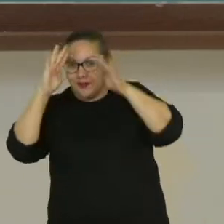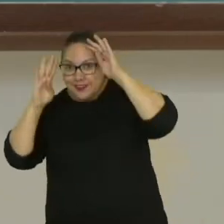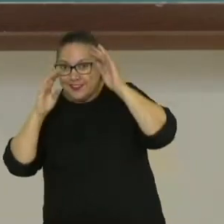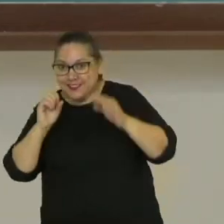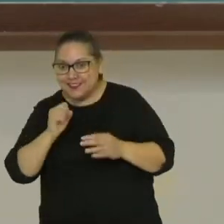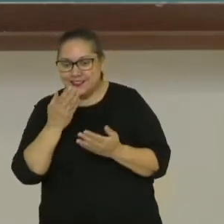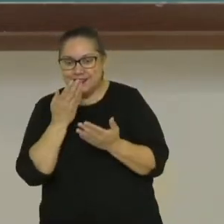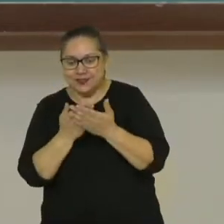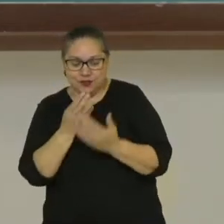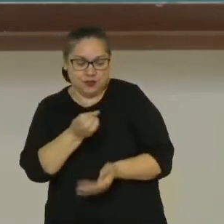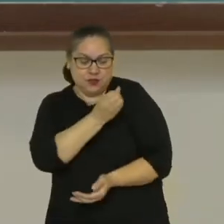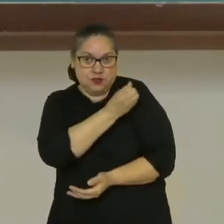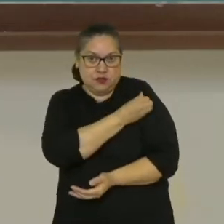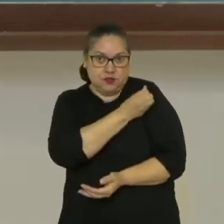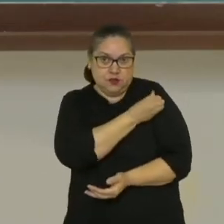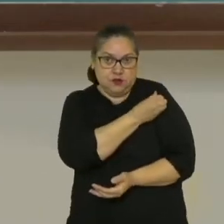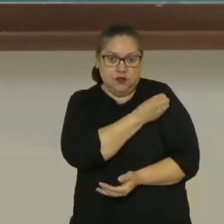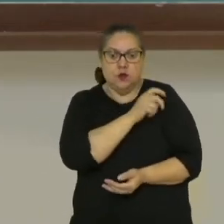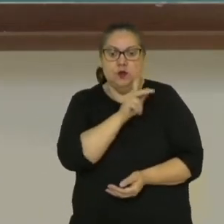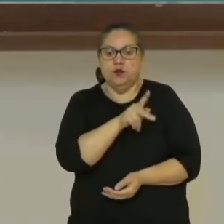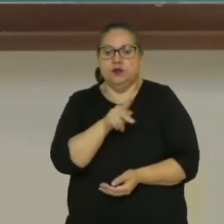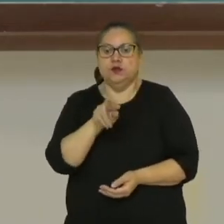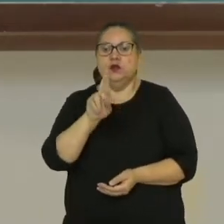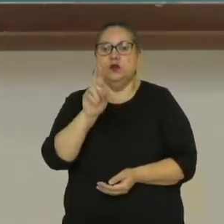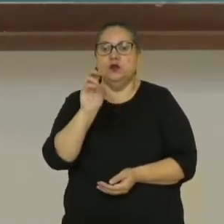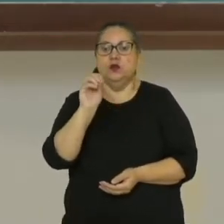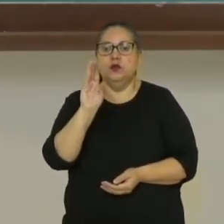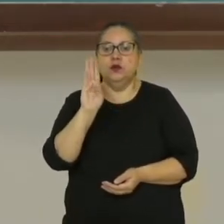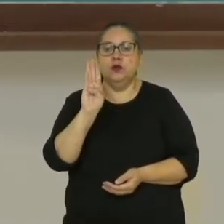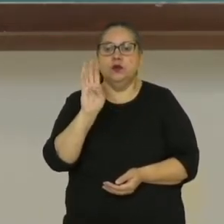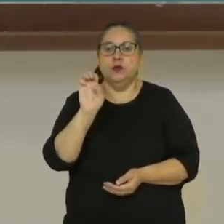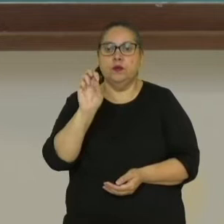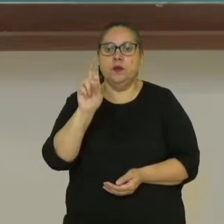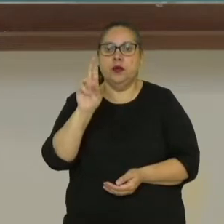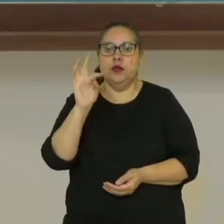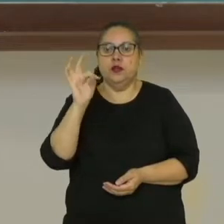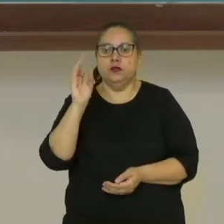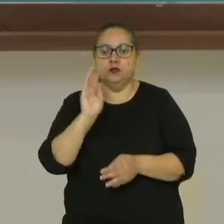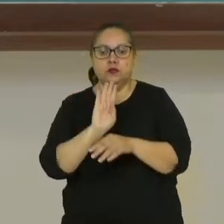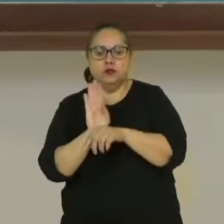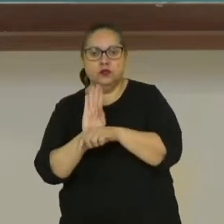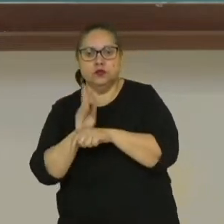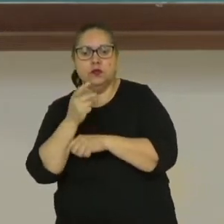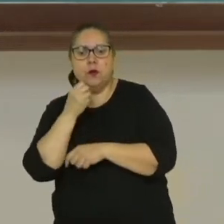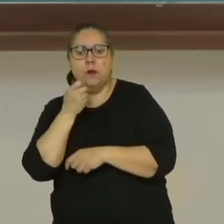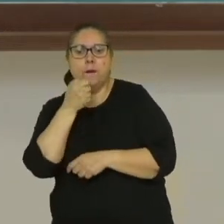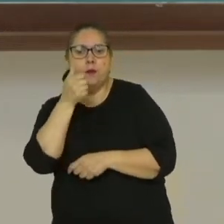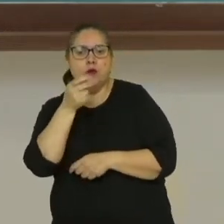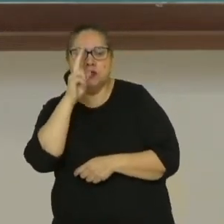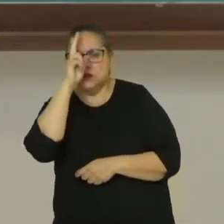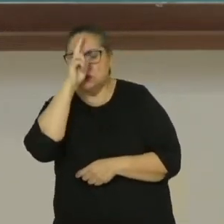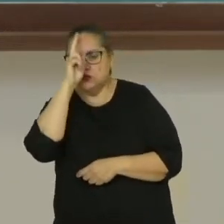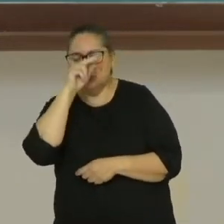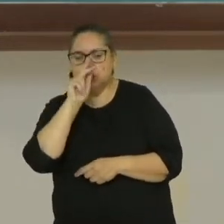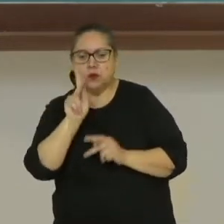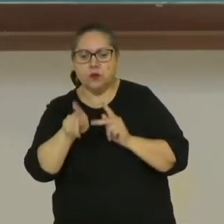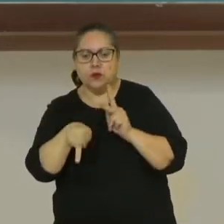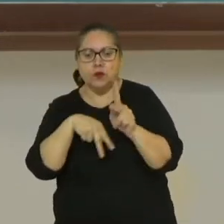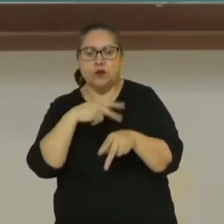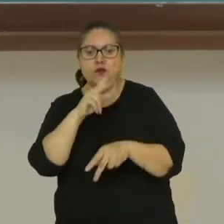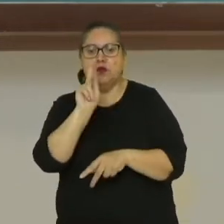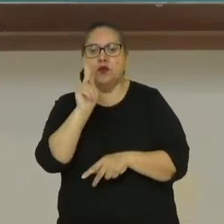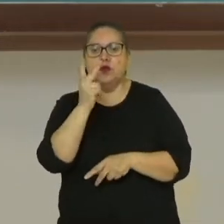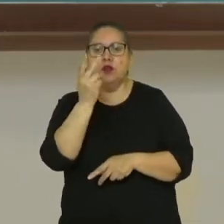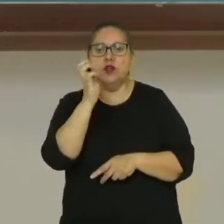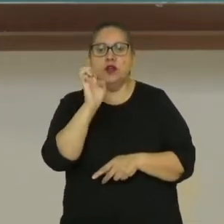Olá, estudantes do sexto ano! Sou o professor Roberto Falcione. Neste vídeo vamos falar um pouco sobre a história do povo